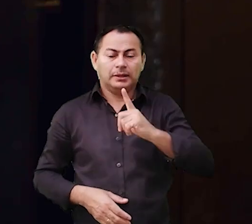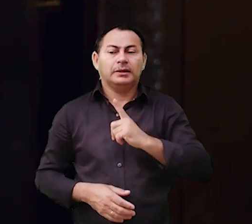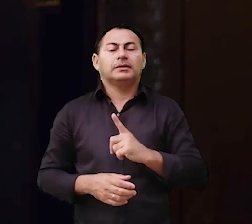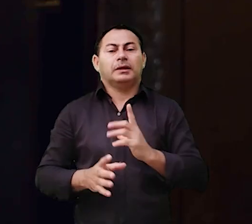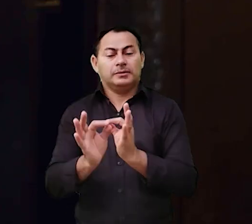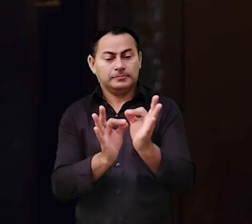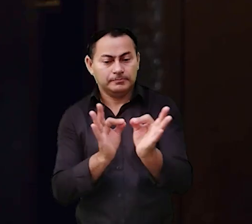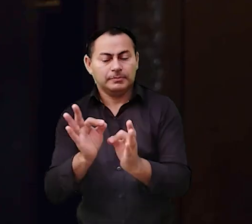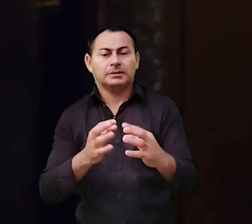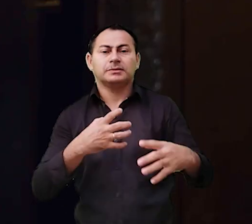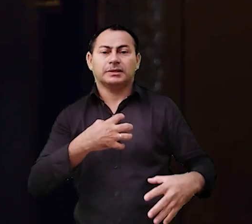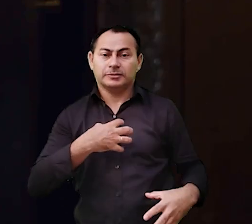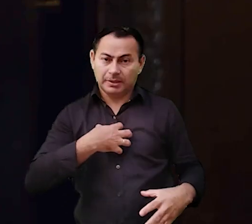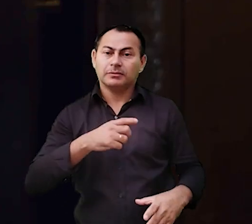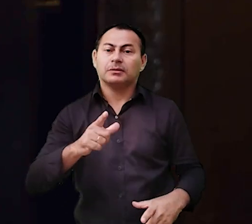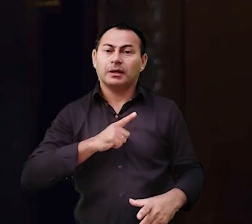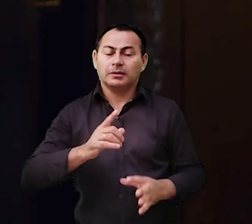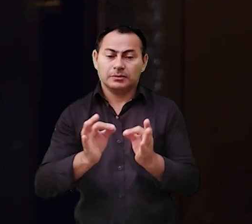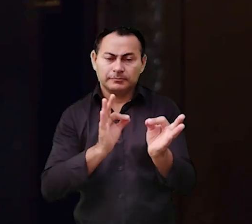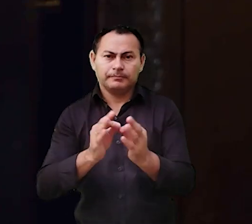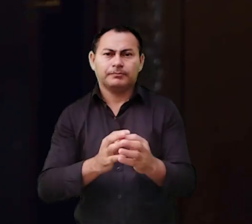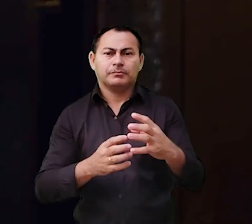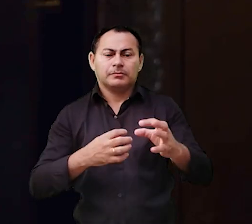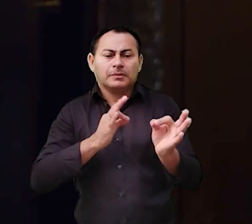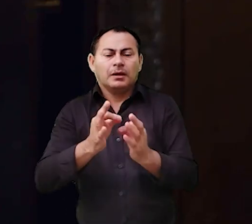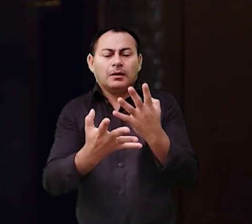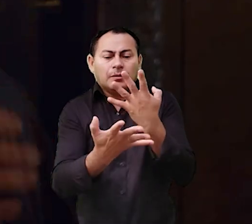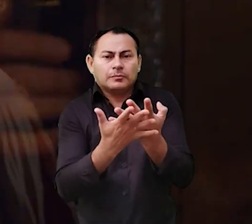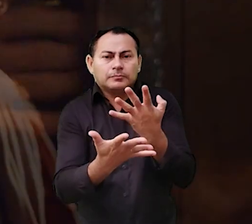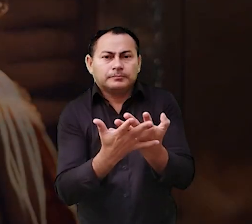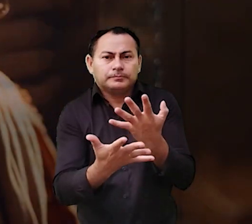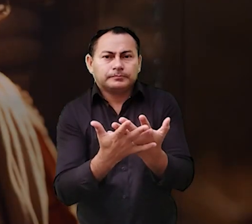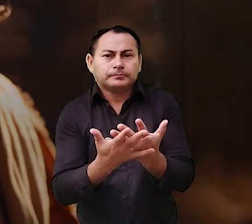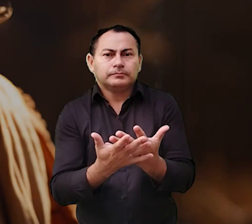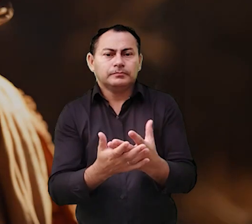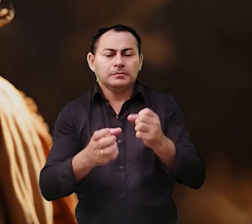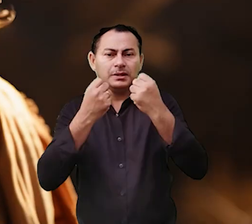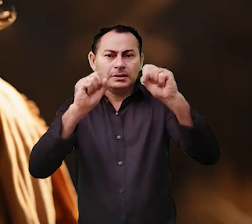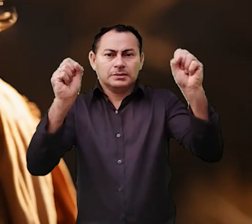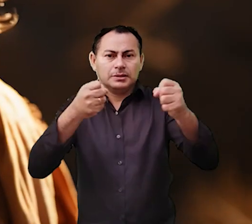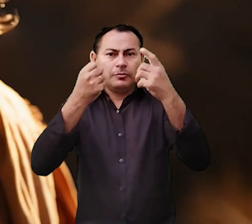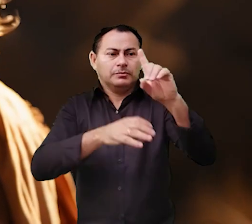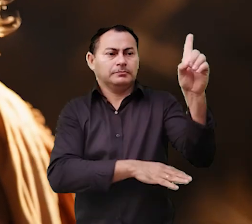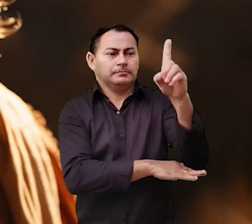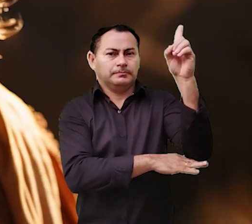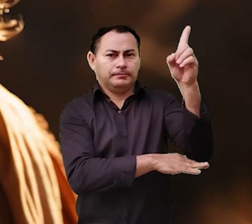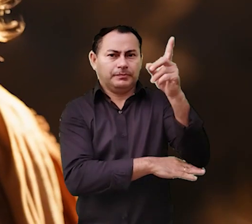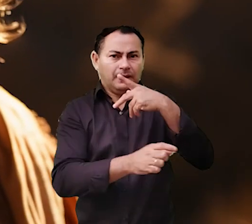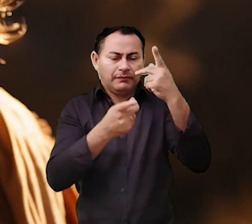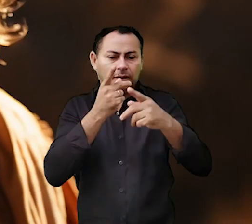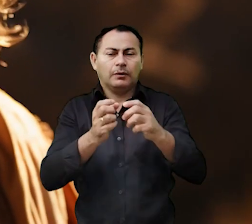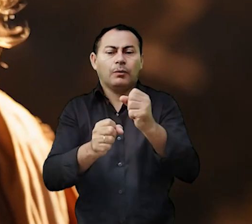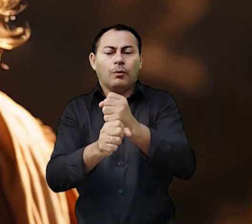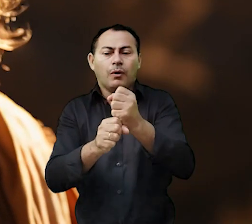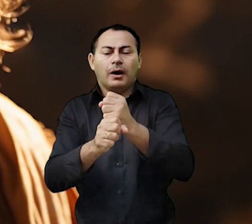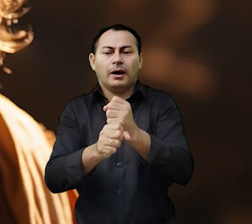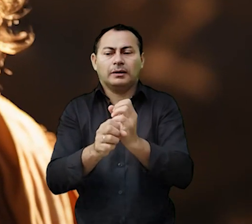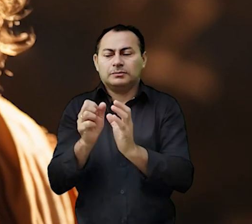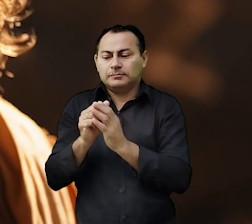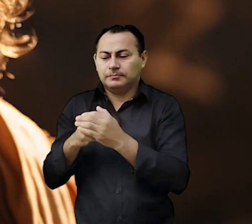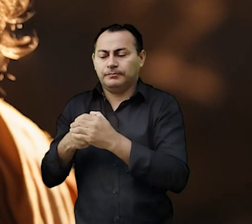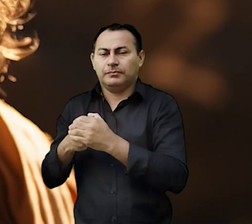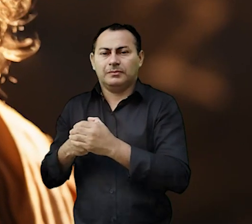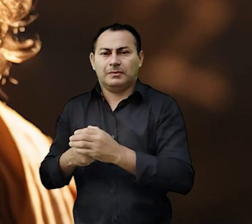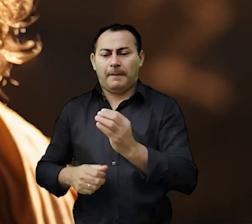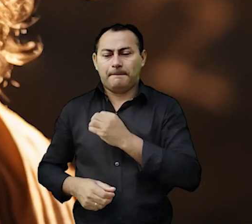há solução para esse sentimento. A solução é a confissão. Nesse salmo, Davi está refletindo sobre o ano em que encobriu